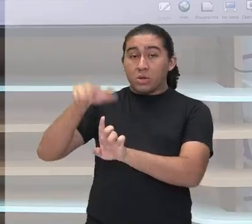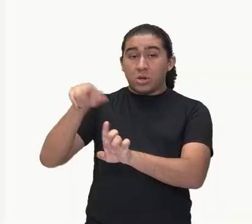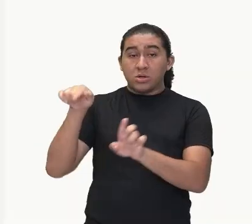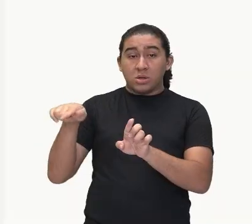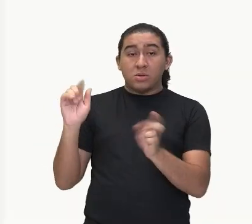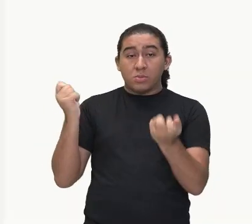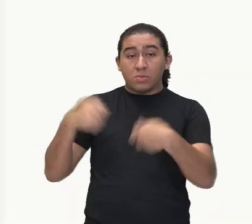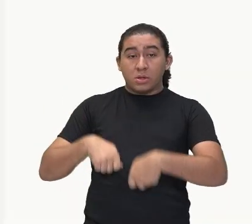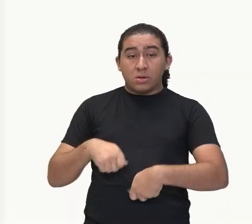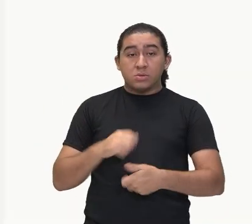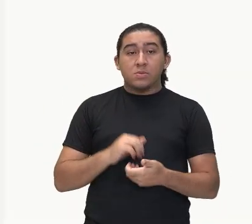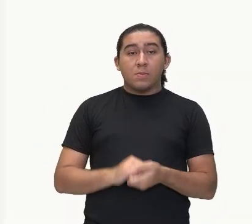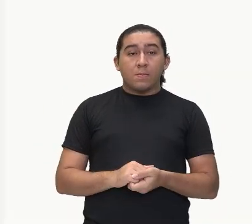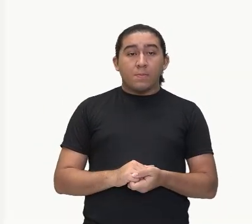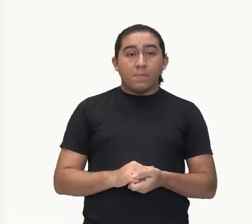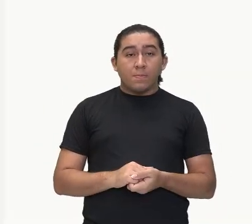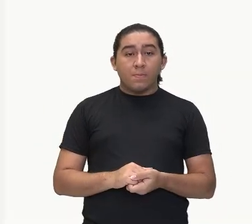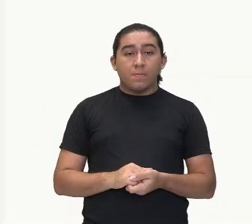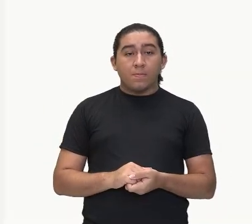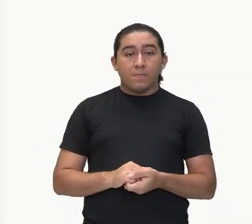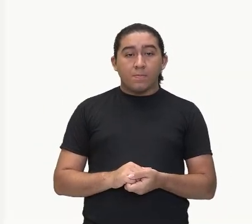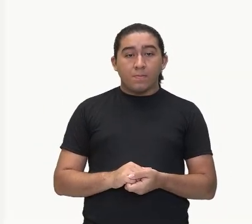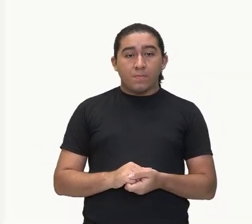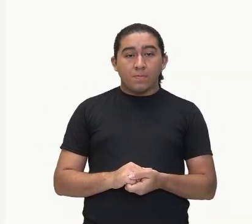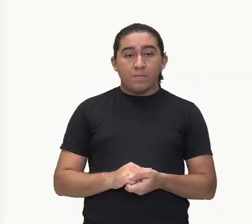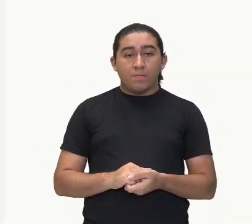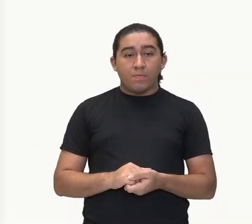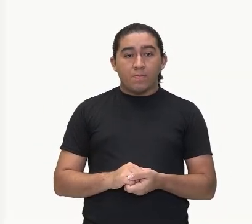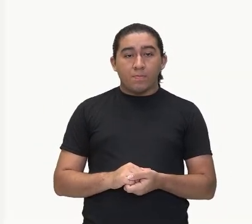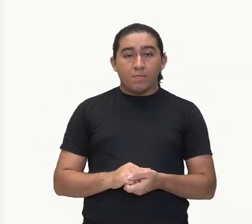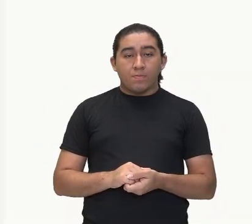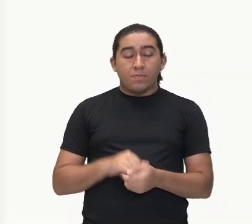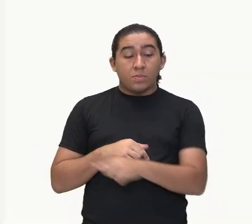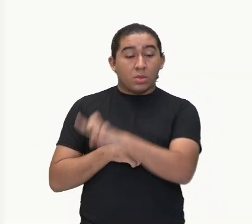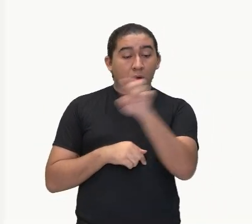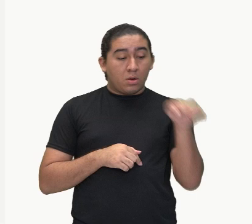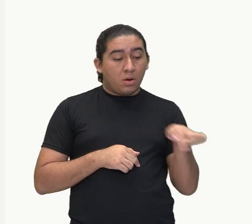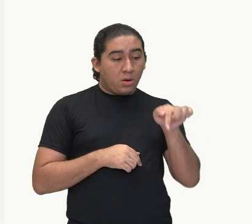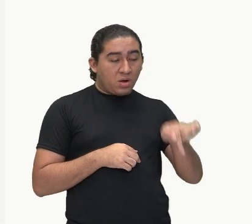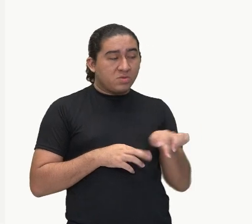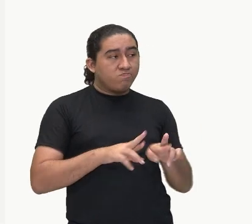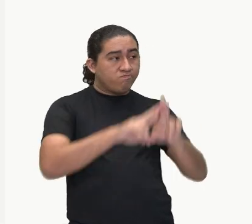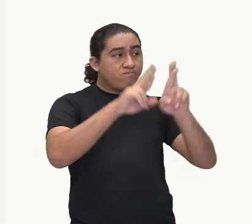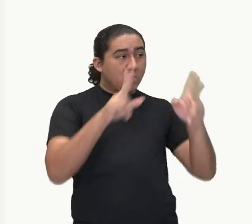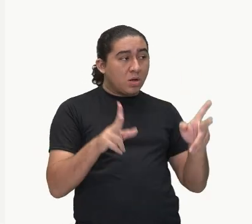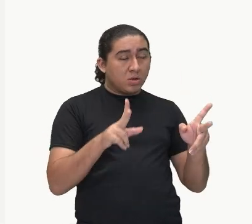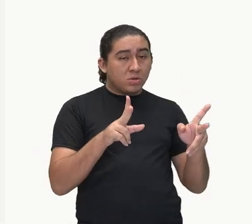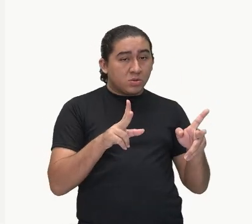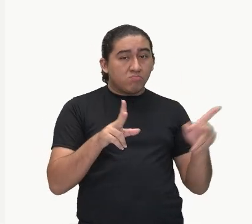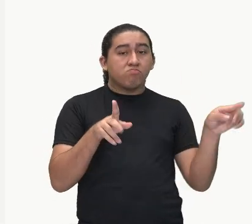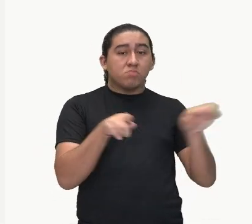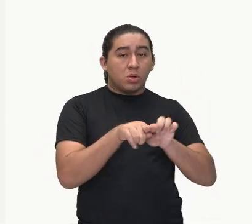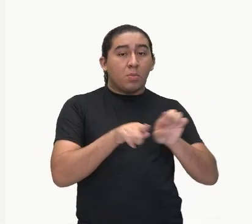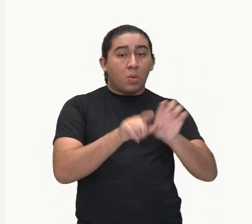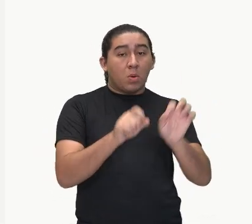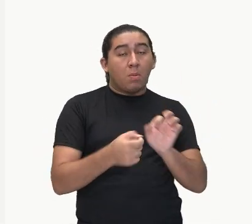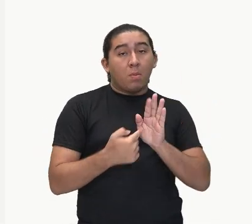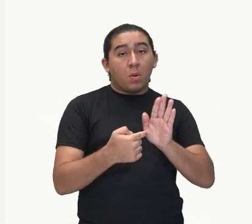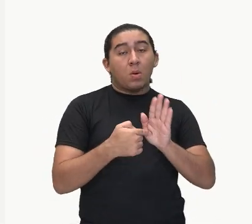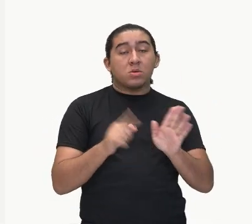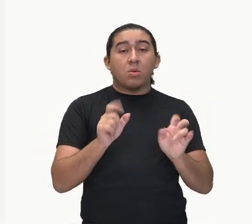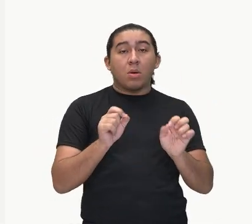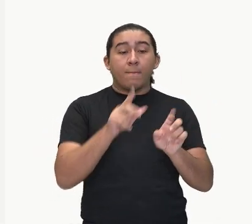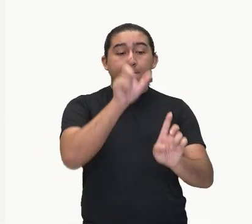assim. No naturalismo, não. O naturalismo já traz os